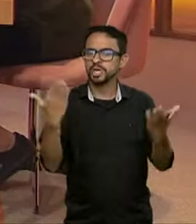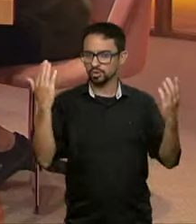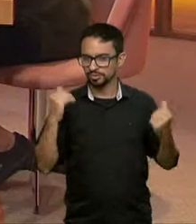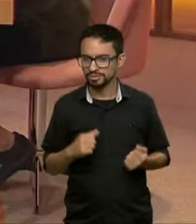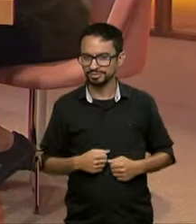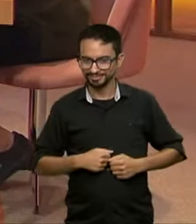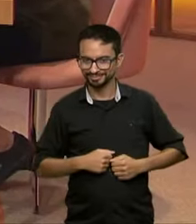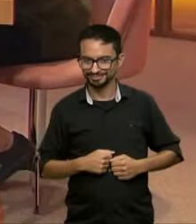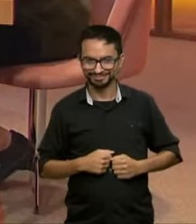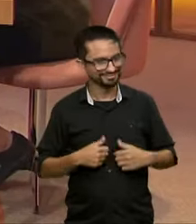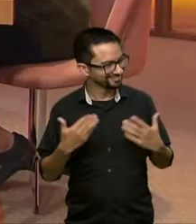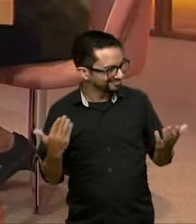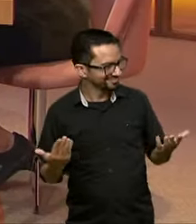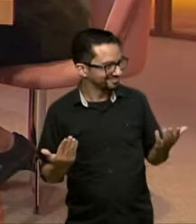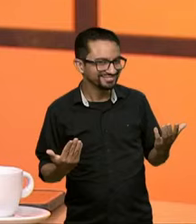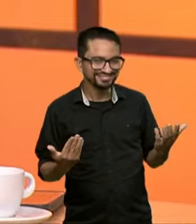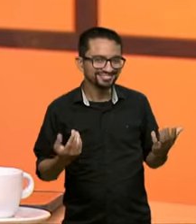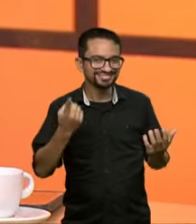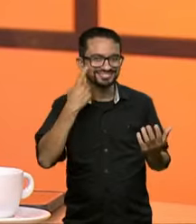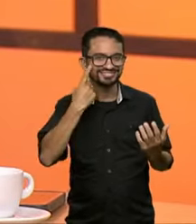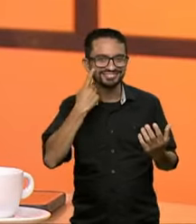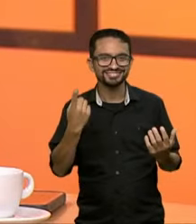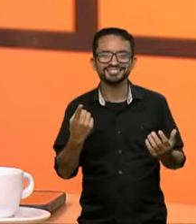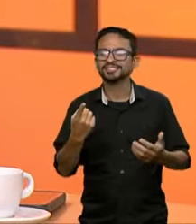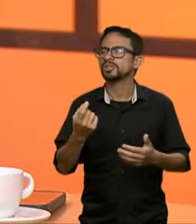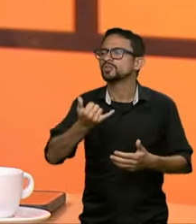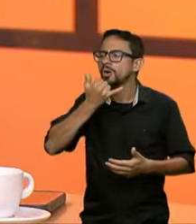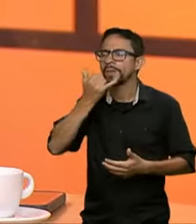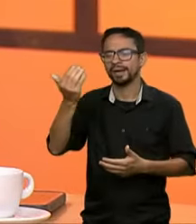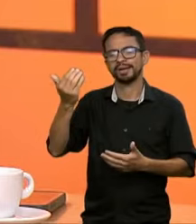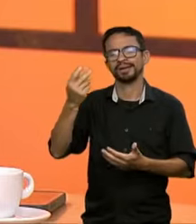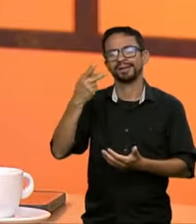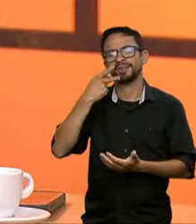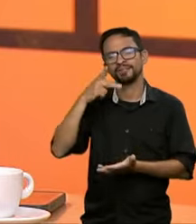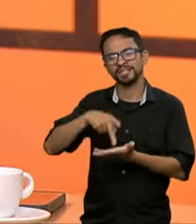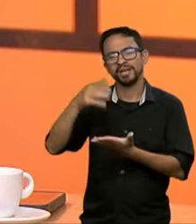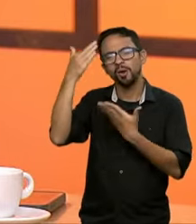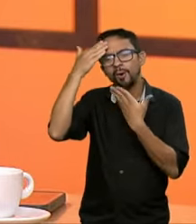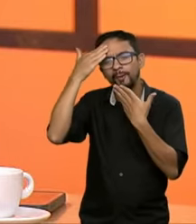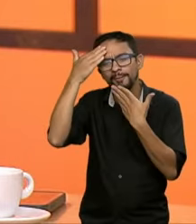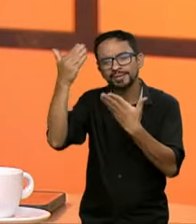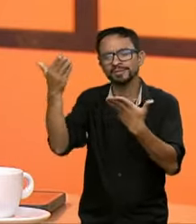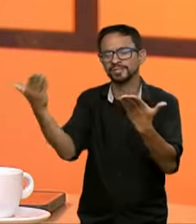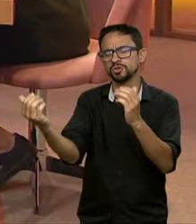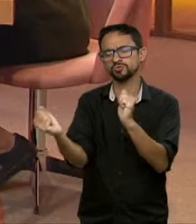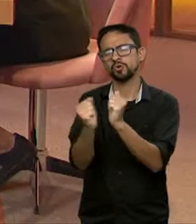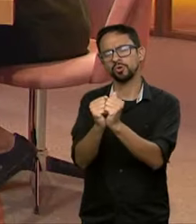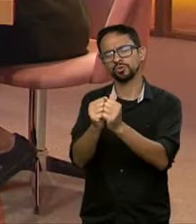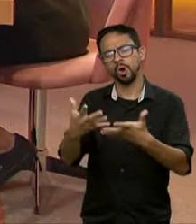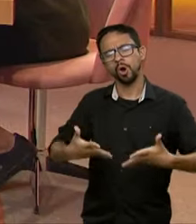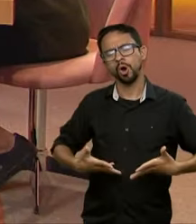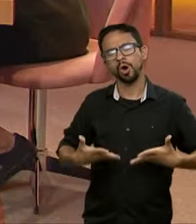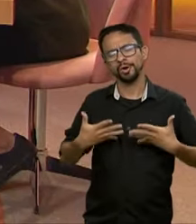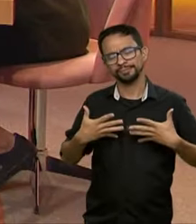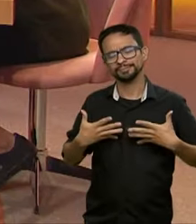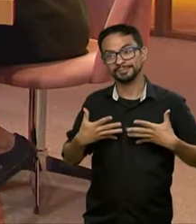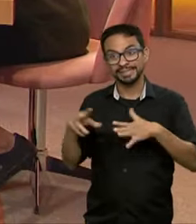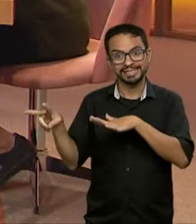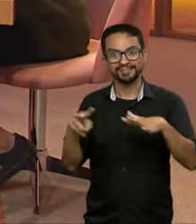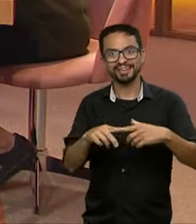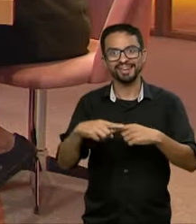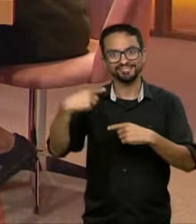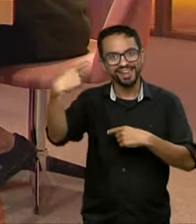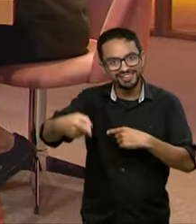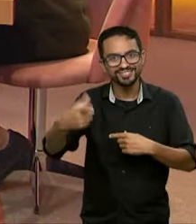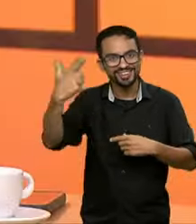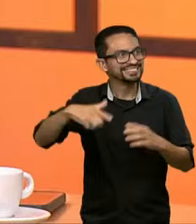pra, de 4 anos. O Caetano é meu. De criança. Que honra estar com você aqui. Uma honra estar com você. Eu mal posso esperar pra semana que vem. Ai,